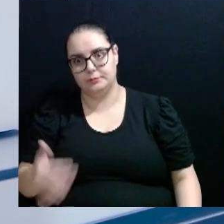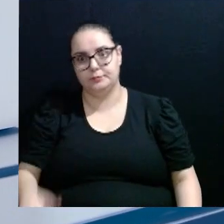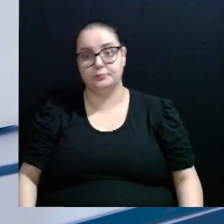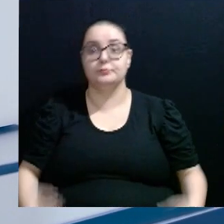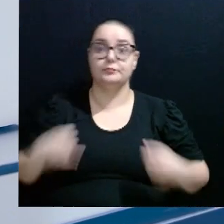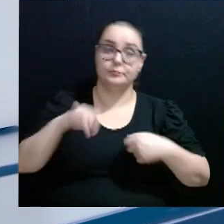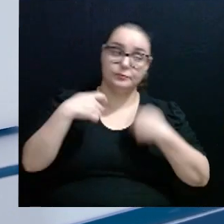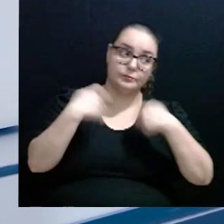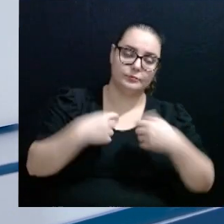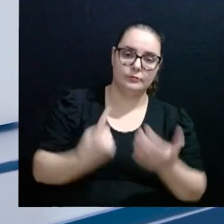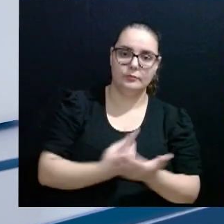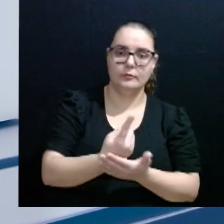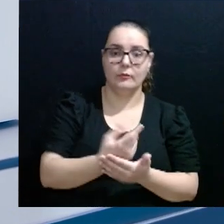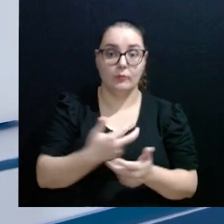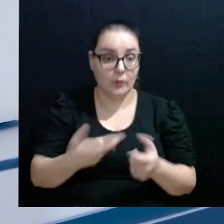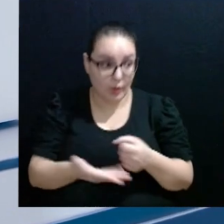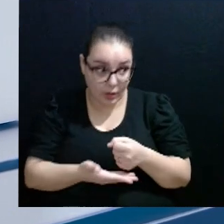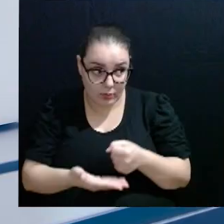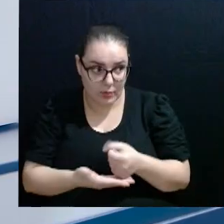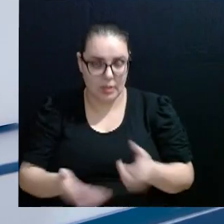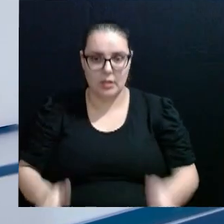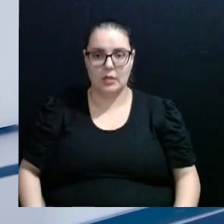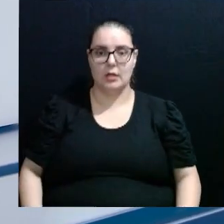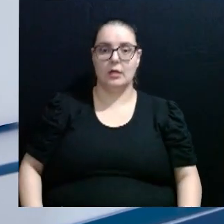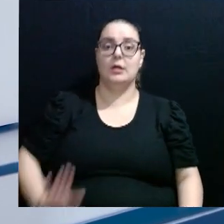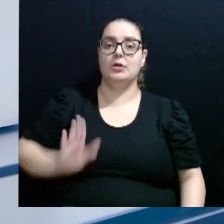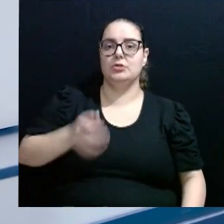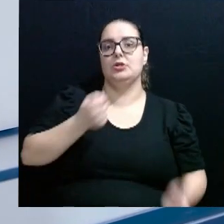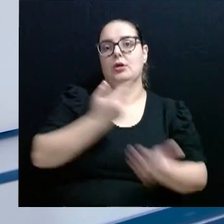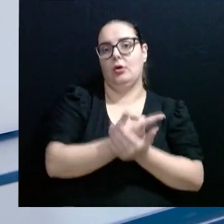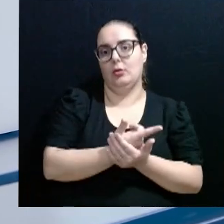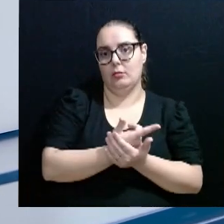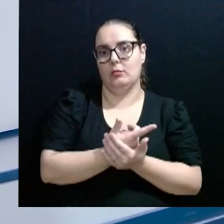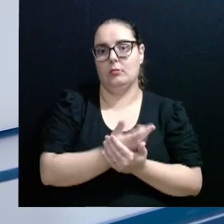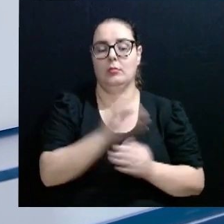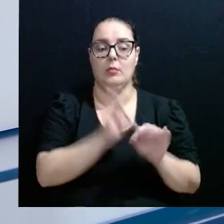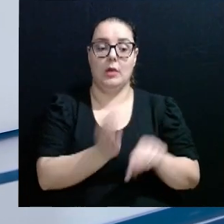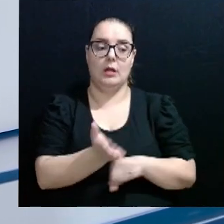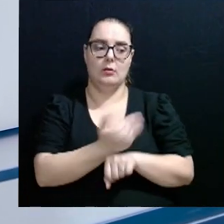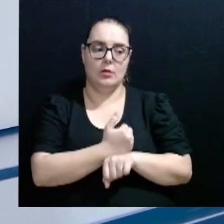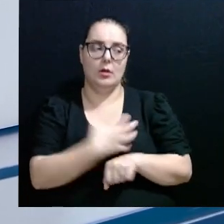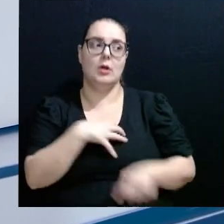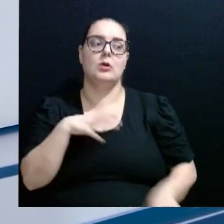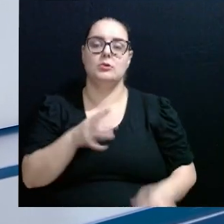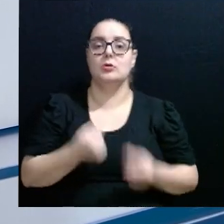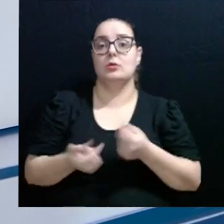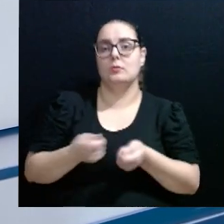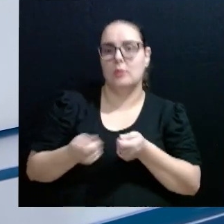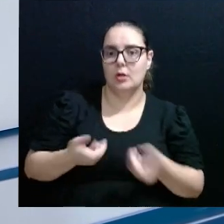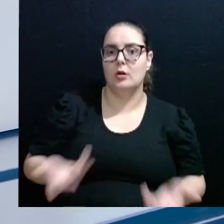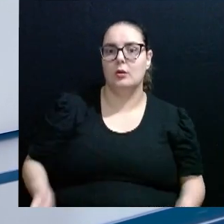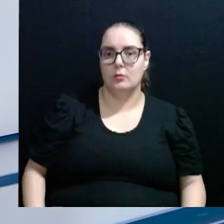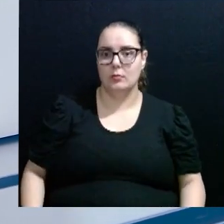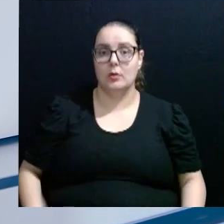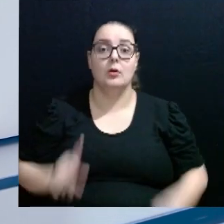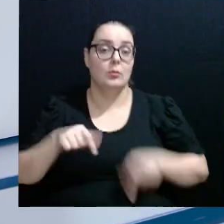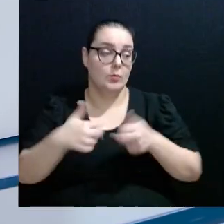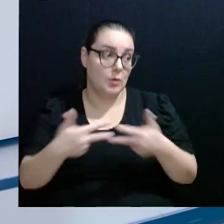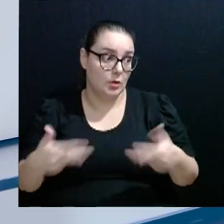caderno, coisas básicas, né, já compro de forma antecipada, que é uma forma de economizar. Uma outra questão também